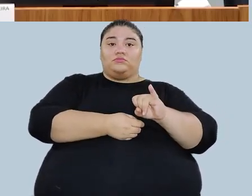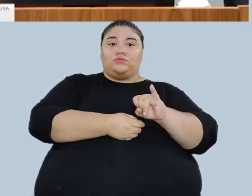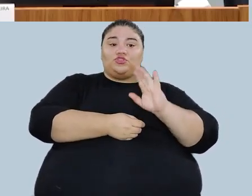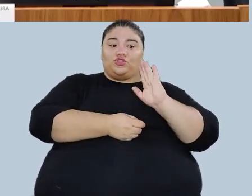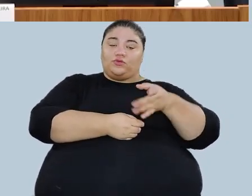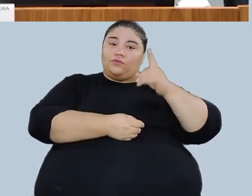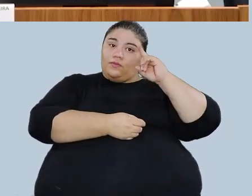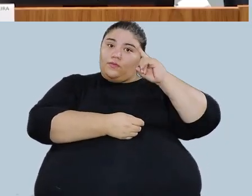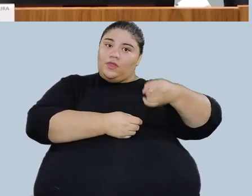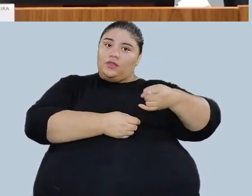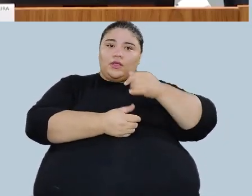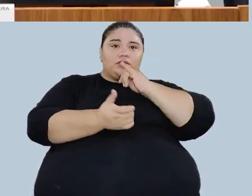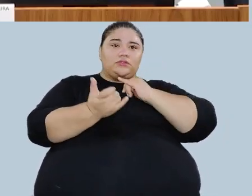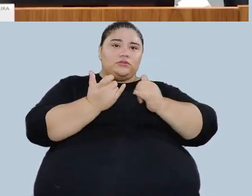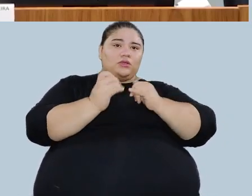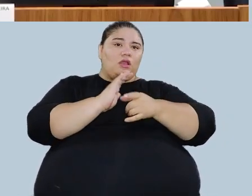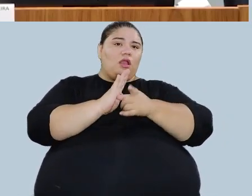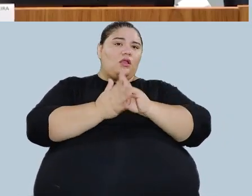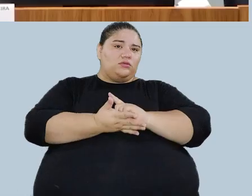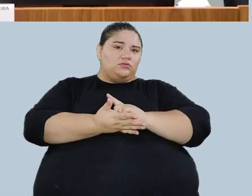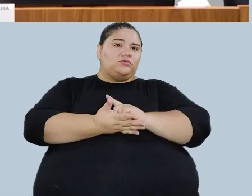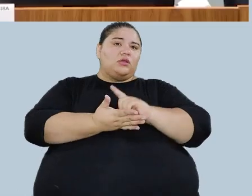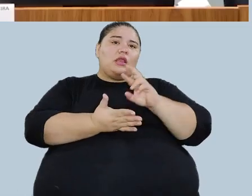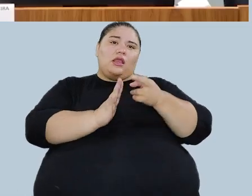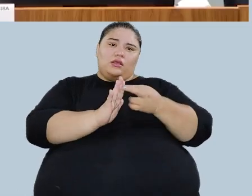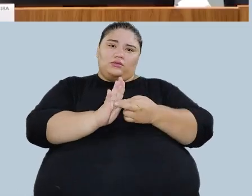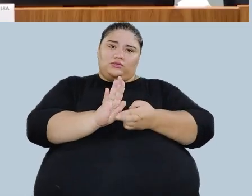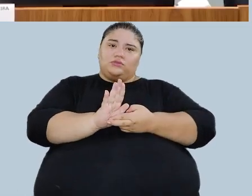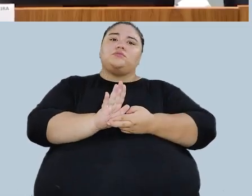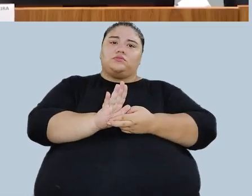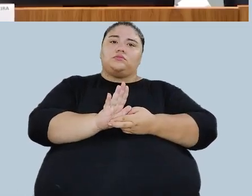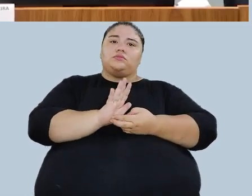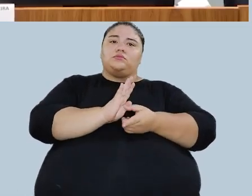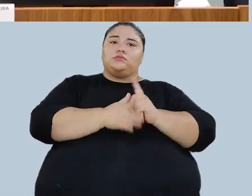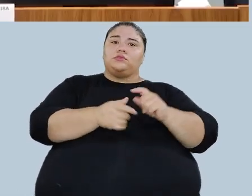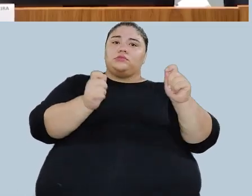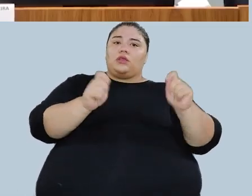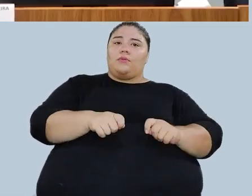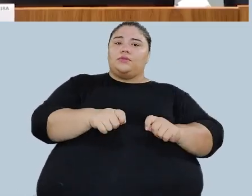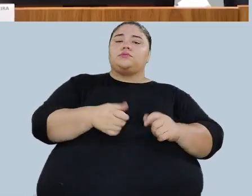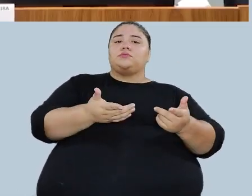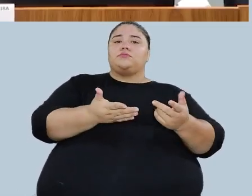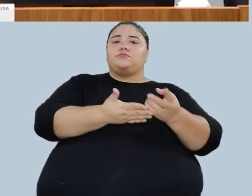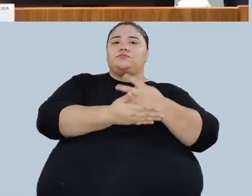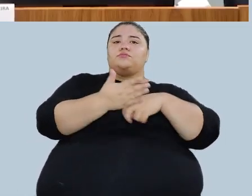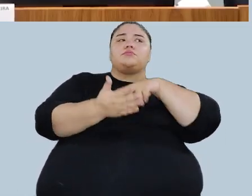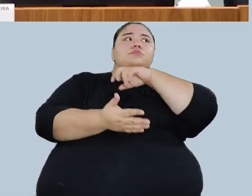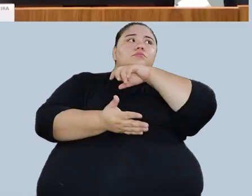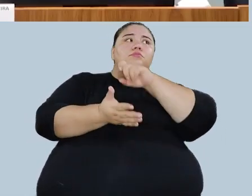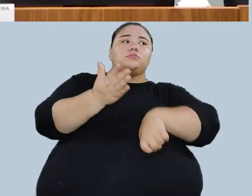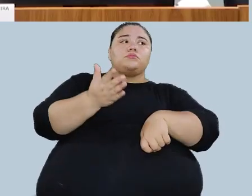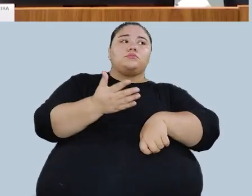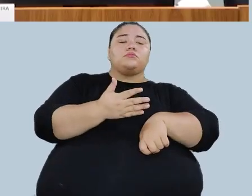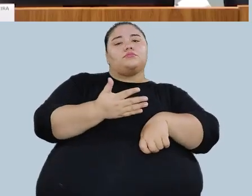um mandamento, vamos dizer assim, já que poderíamos pressupor do princípio de capacidade contributiva, agora ele